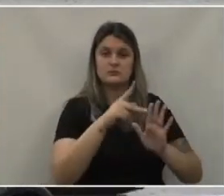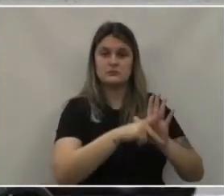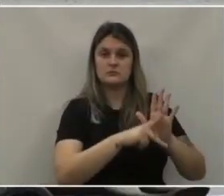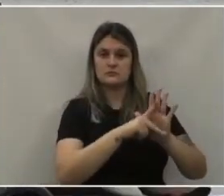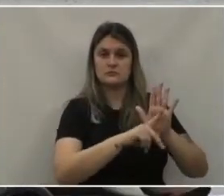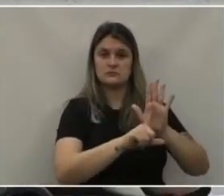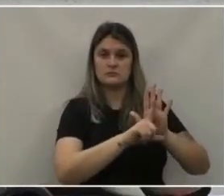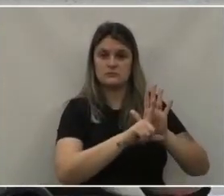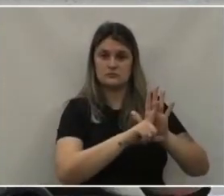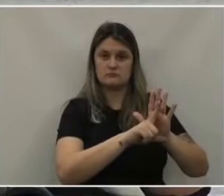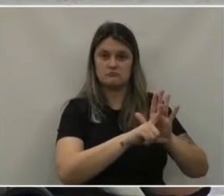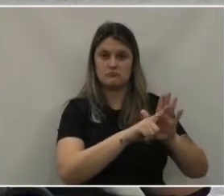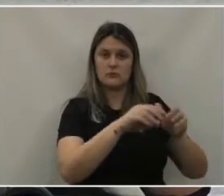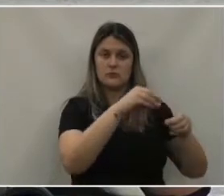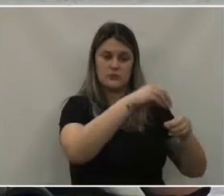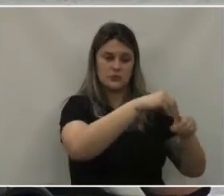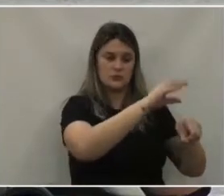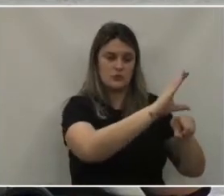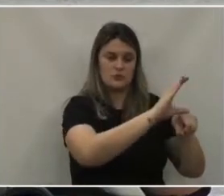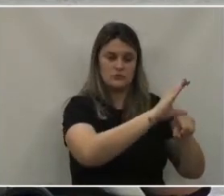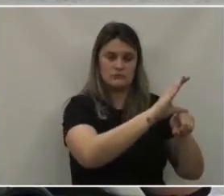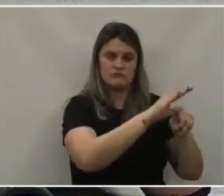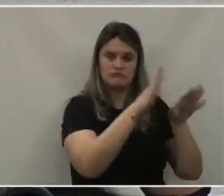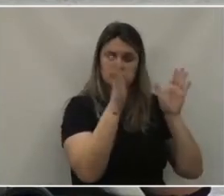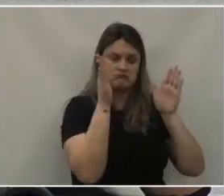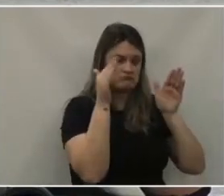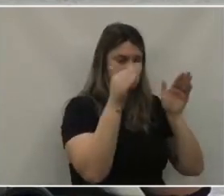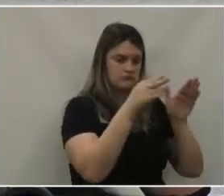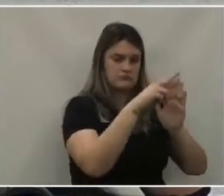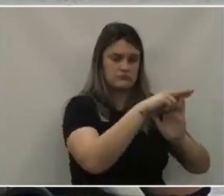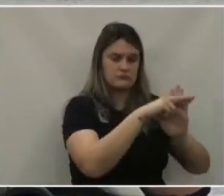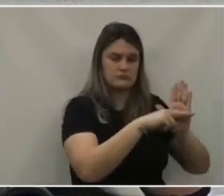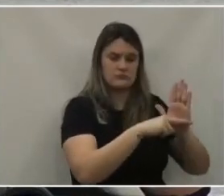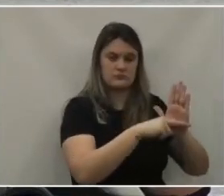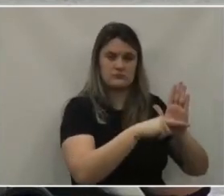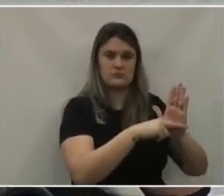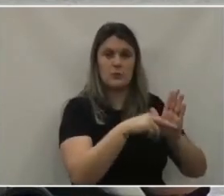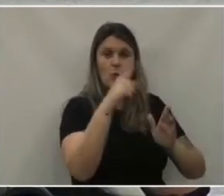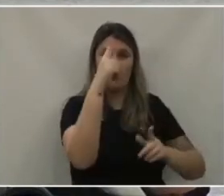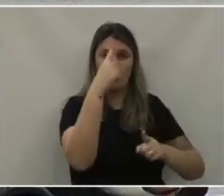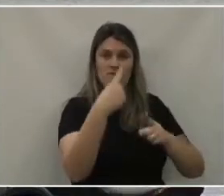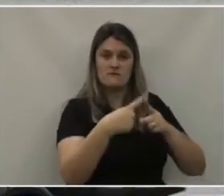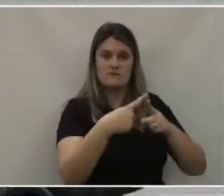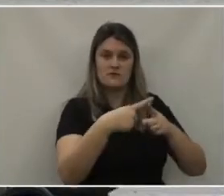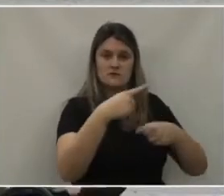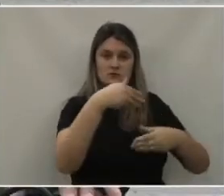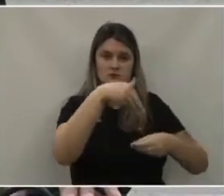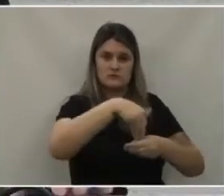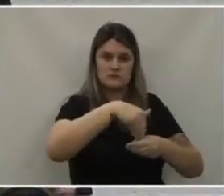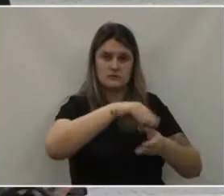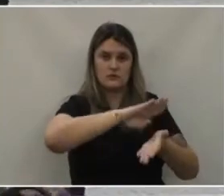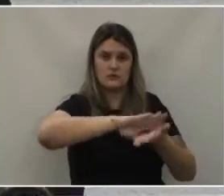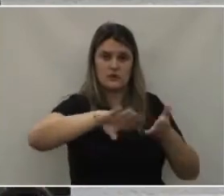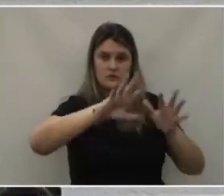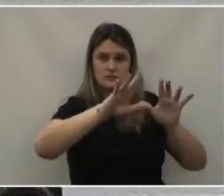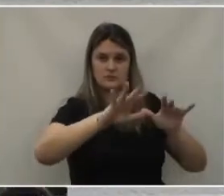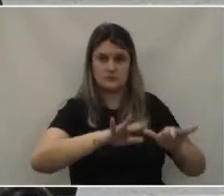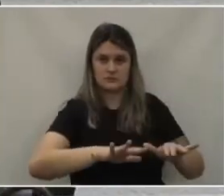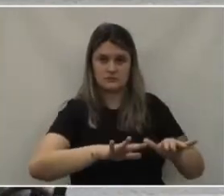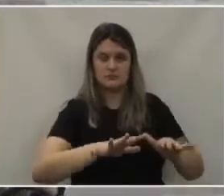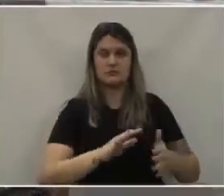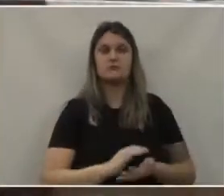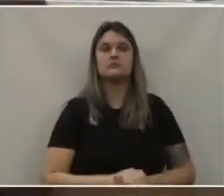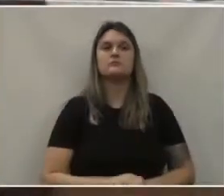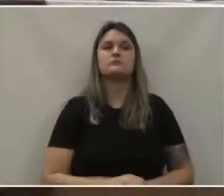de lei é legal e constitucional, devendo seguir para votação em turno único, com dispensa da redação final. É